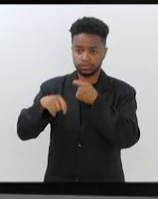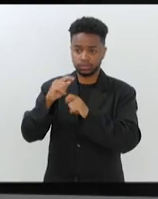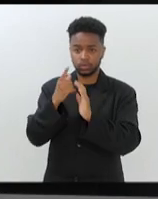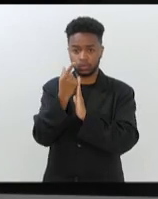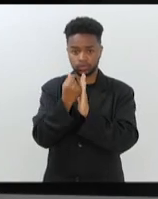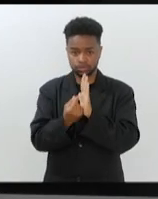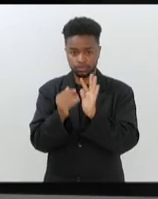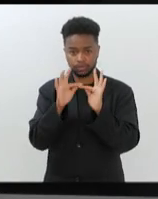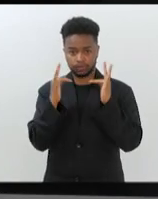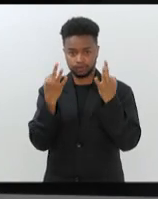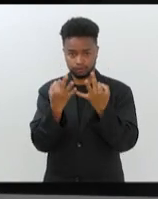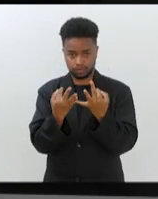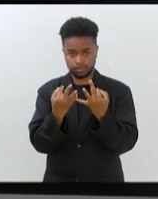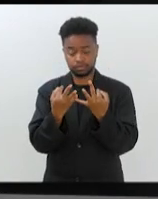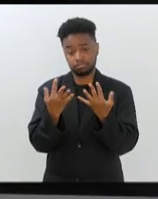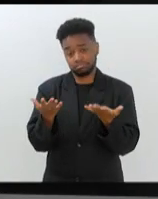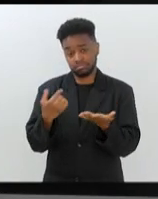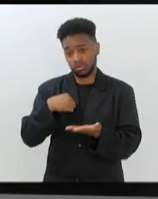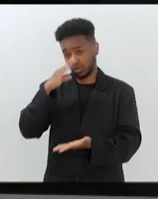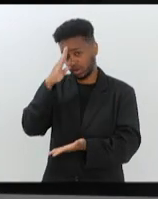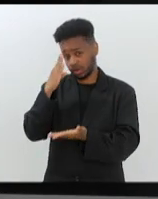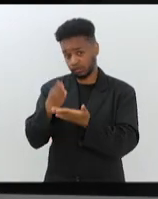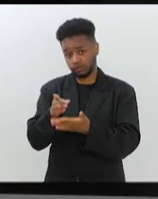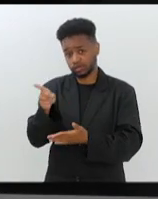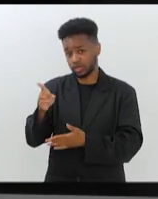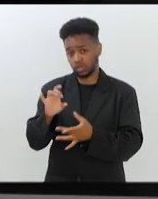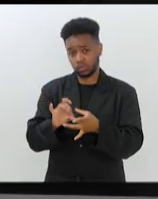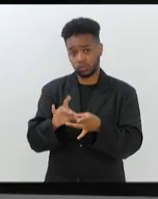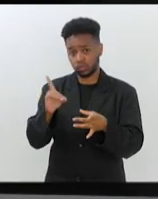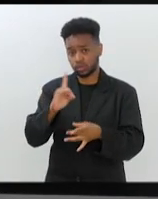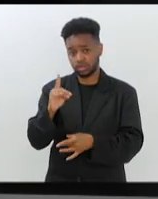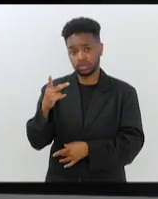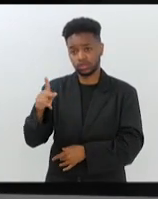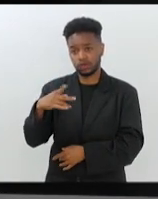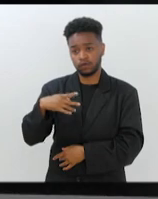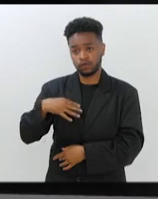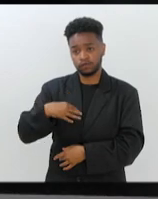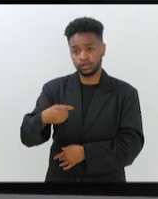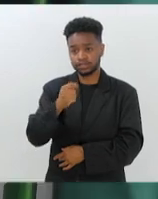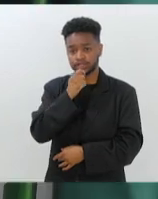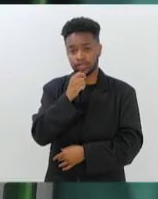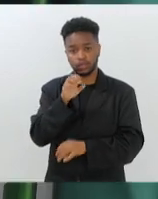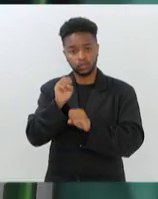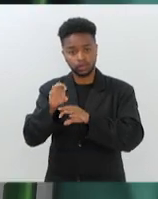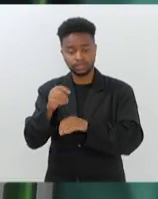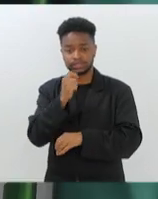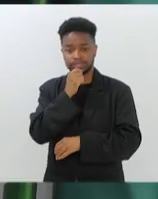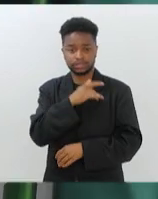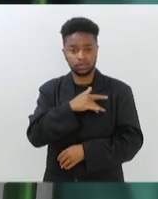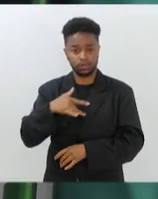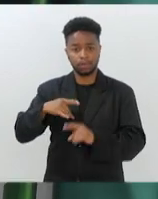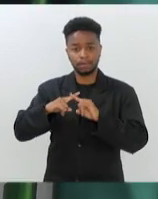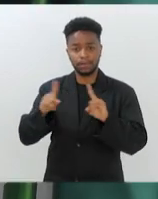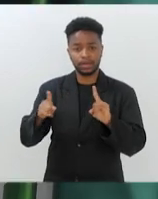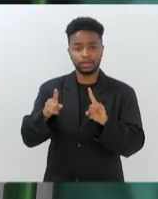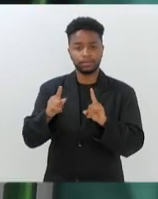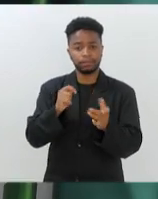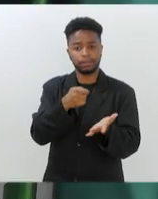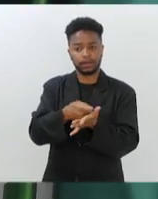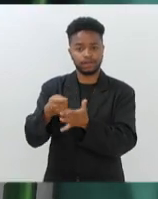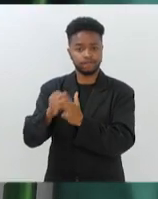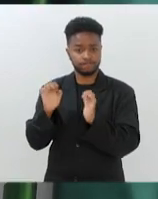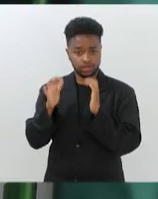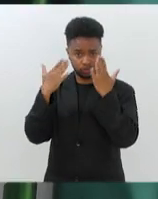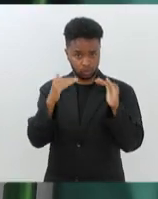familiar Acredito eu que a senhora jamais ia deixar seus filhos educação sem saúde investir em festa para eles concorda E